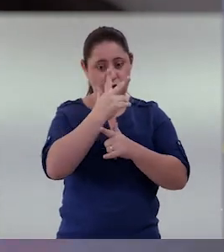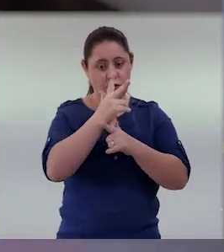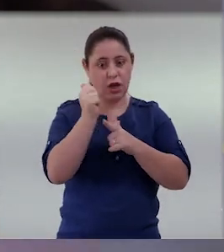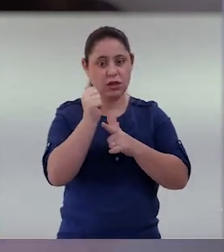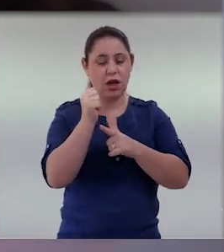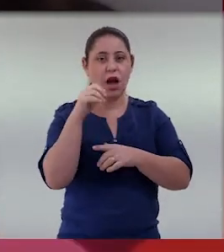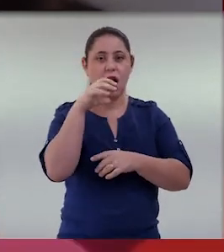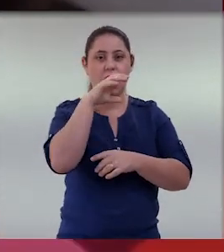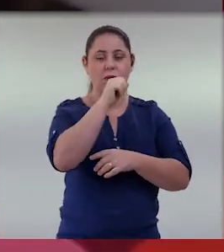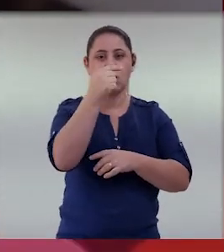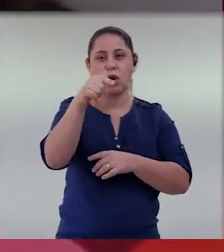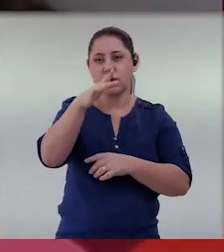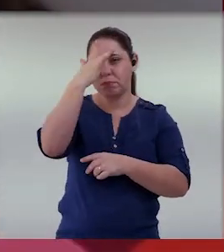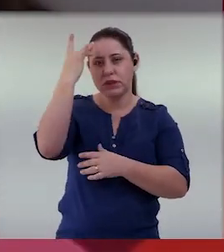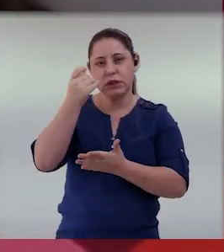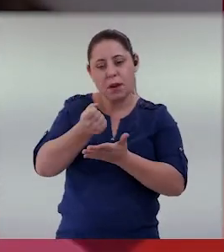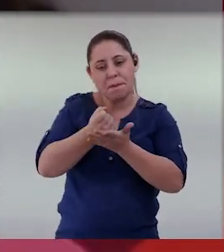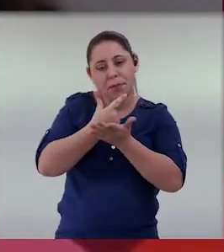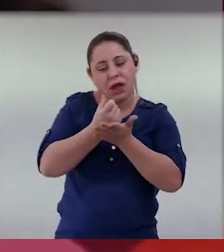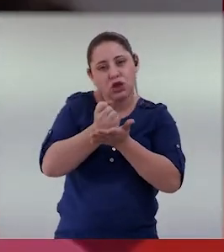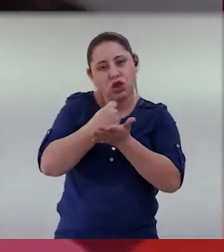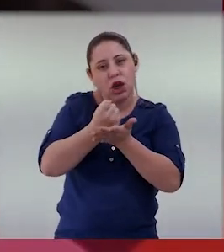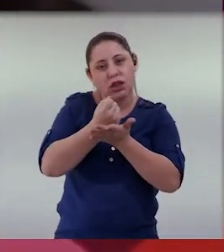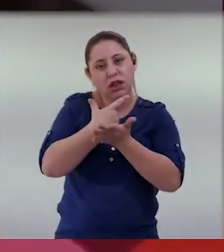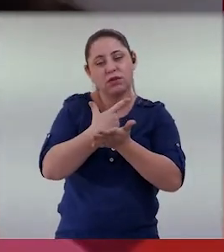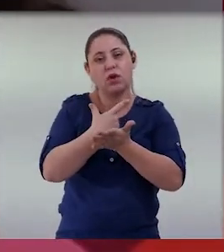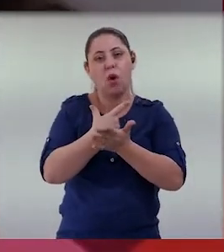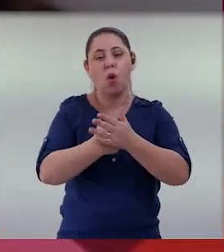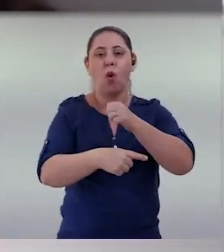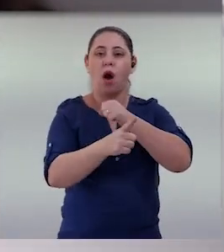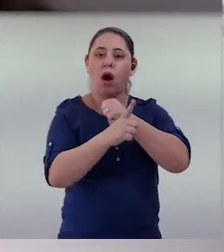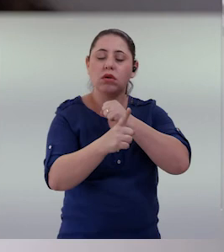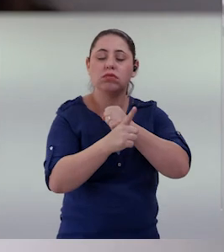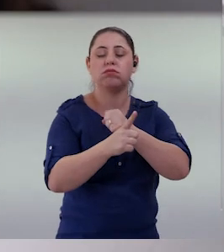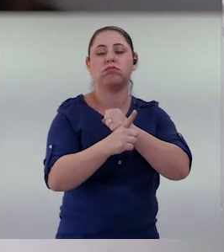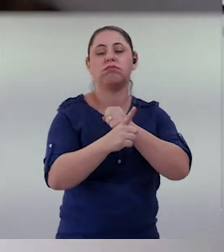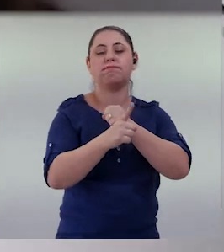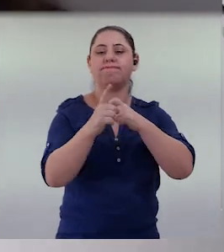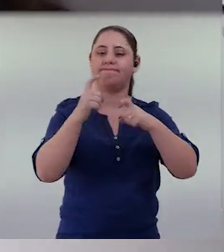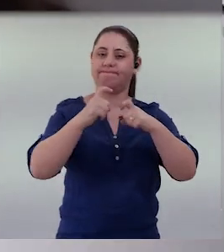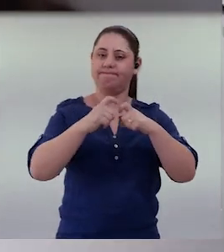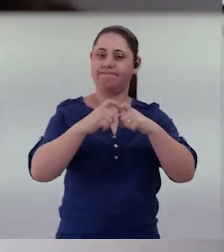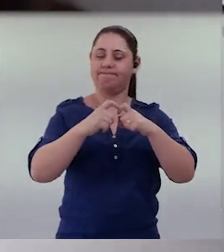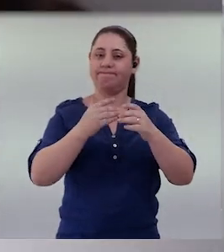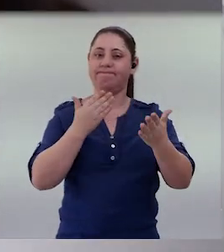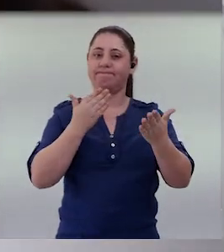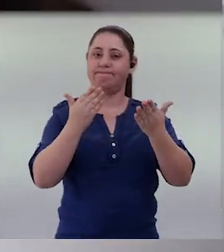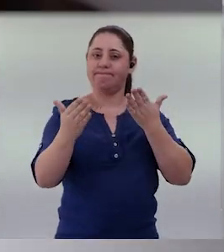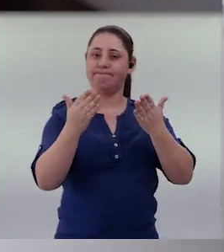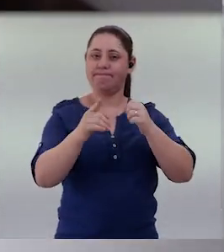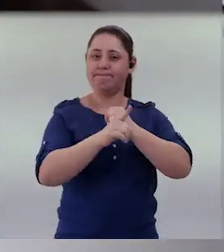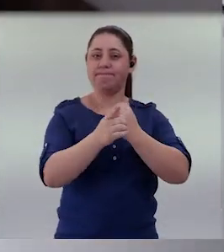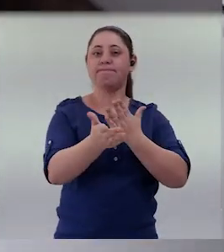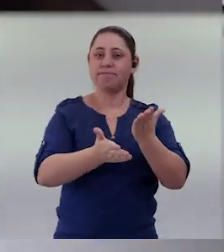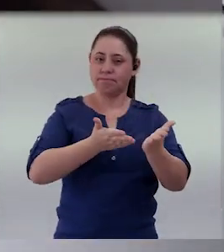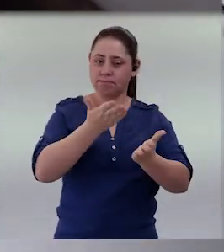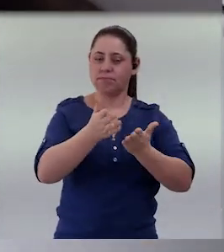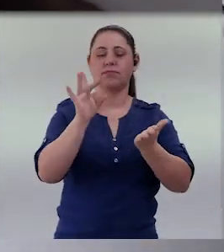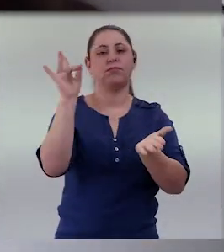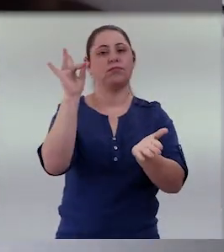Algumas pessoas superam mais rápido, outras precisam de medicação, precisam de acompanhamento médico,